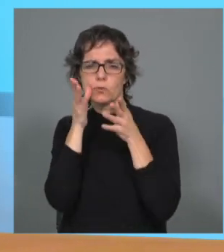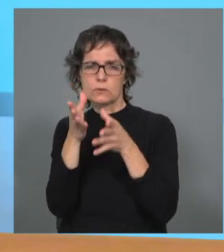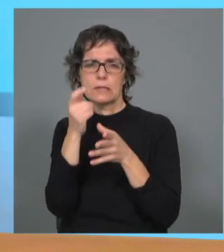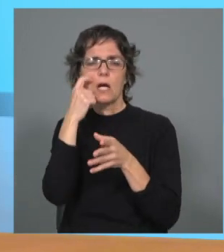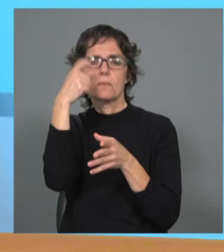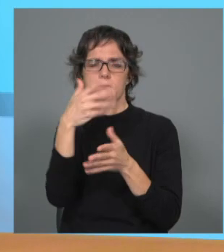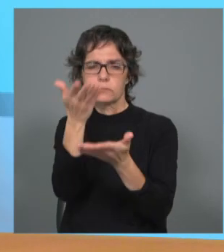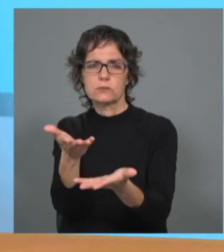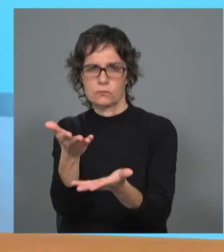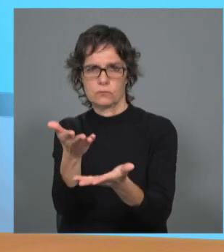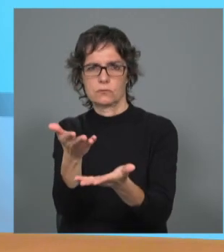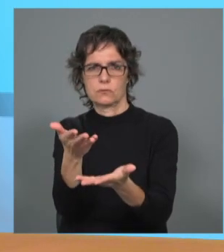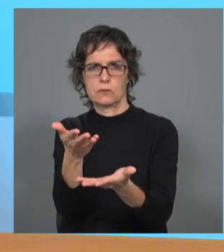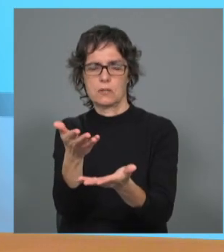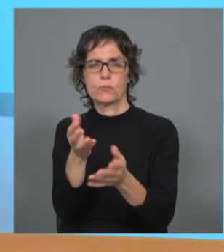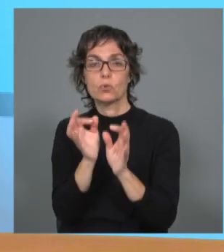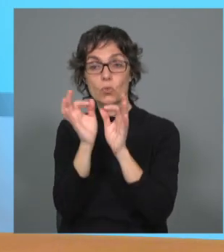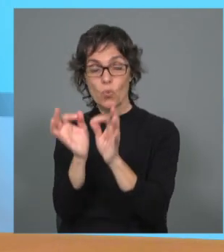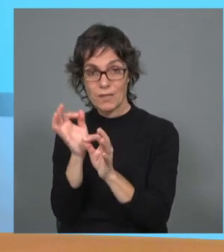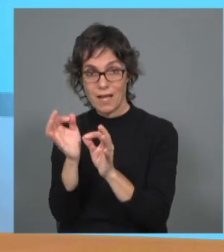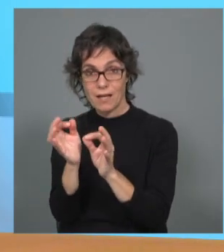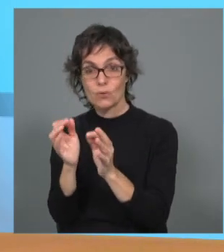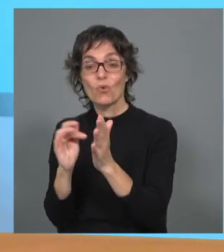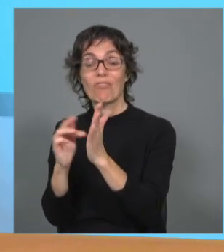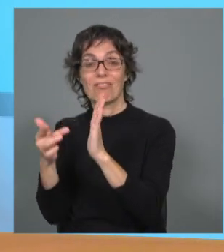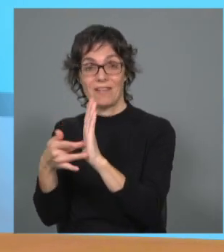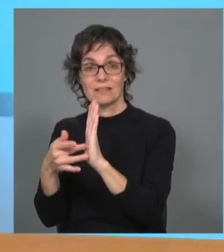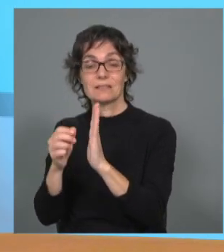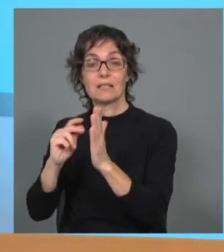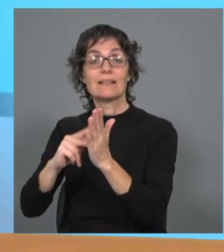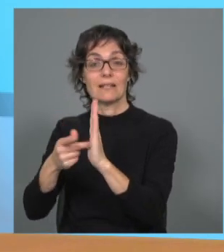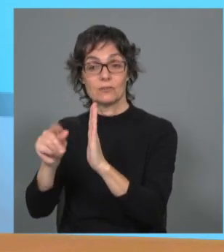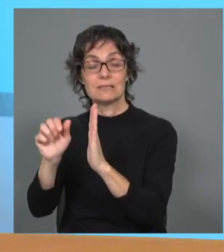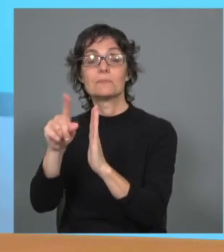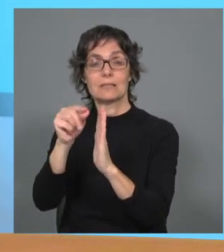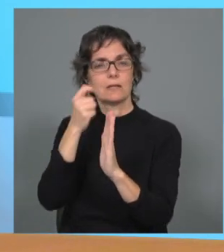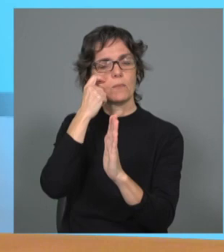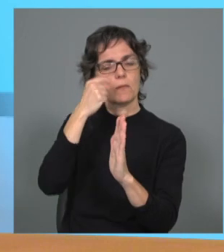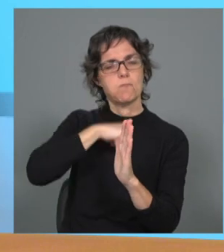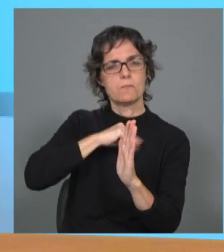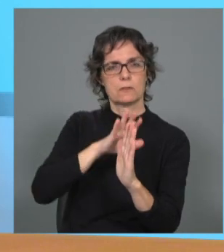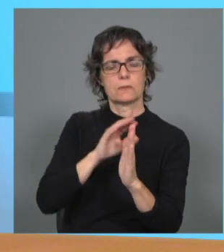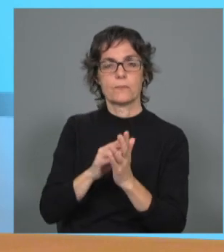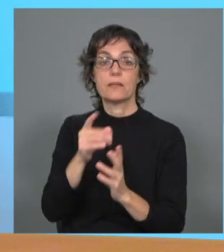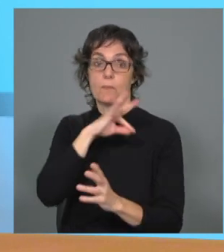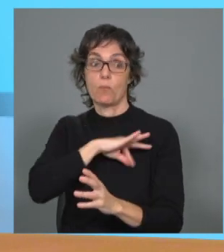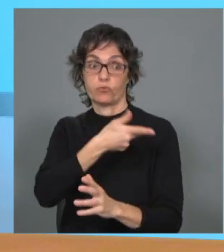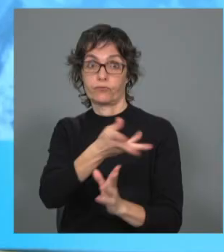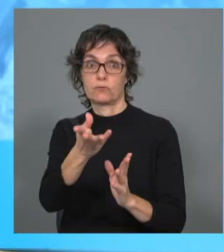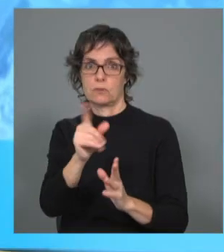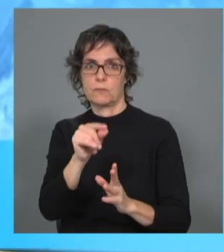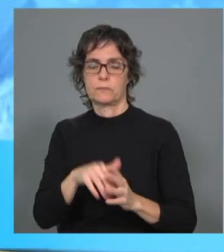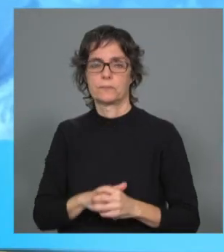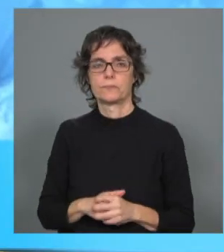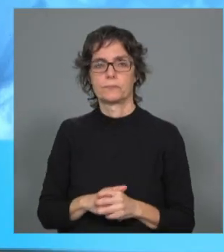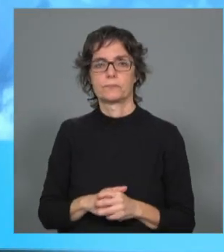quer na centralização dos cuidados ao doente de uma forma integral, mas também no cuidado aos seus profissionais. E acredito que seja um espaço